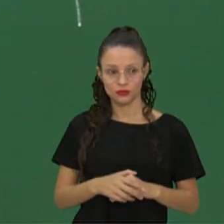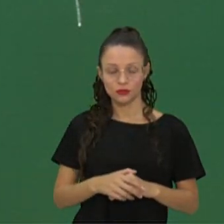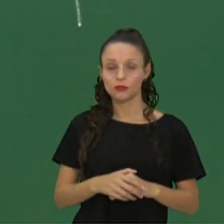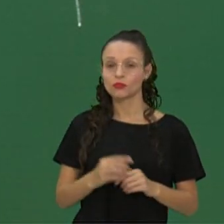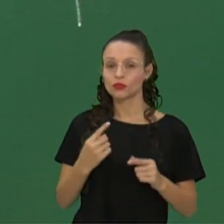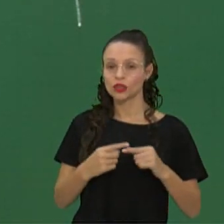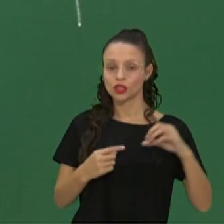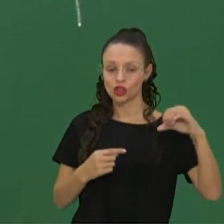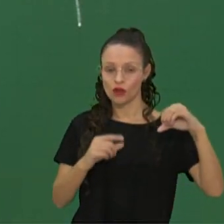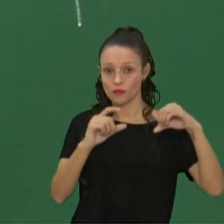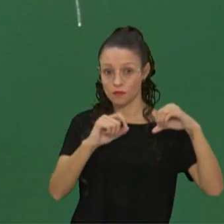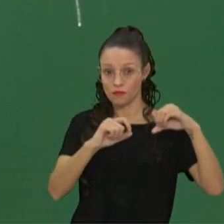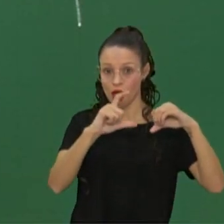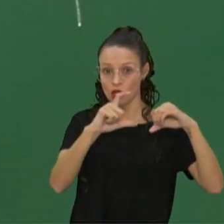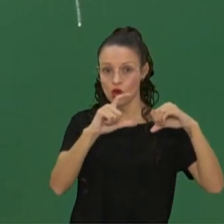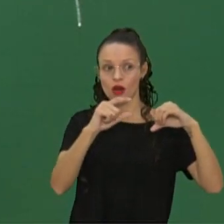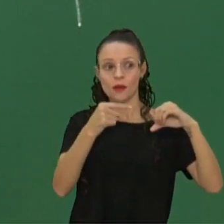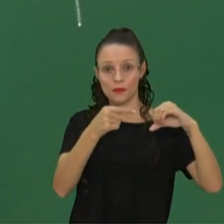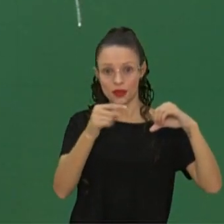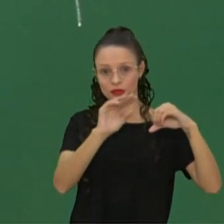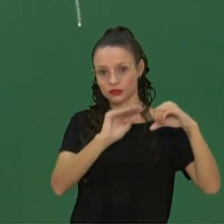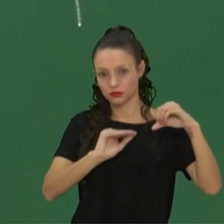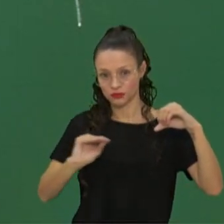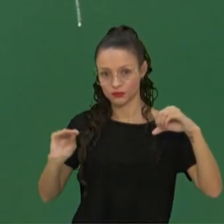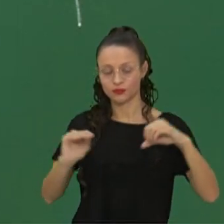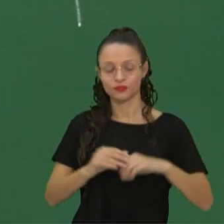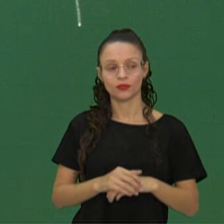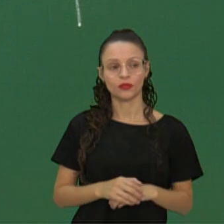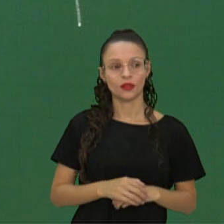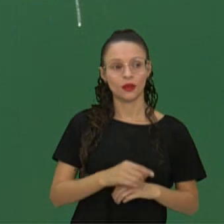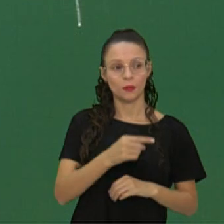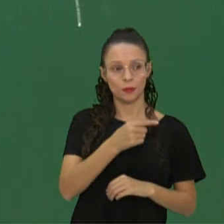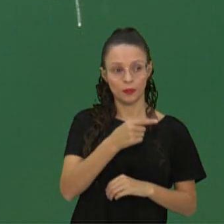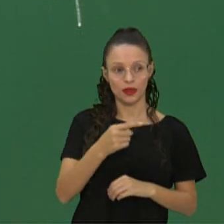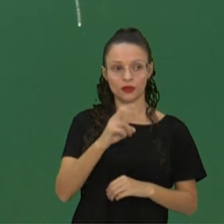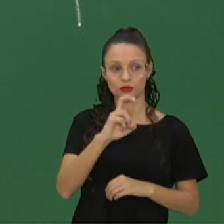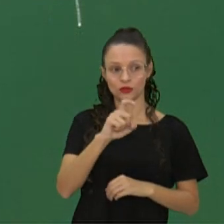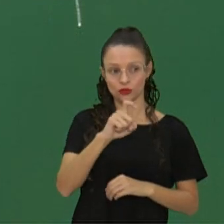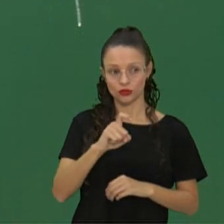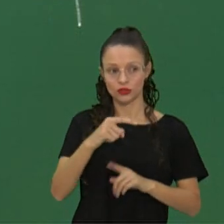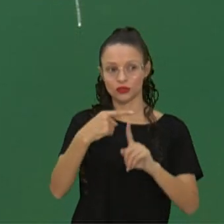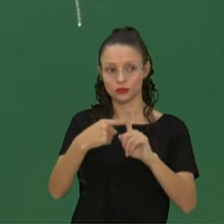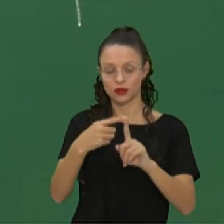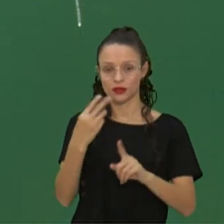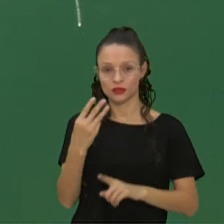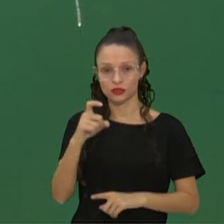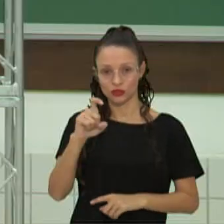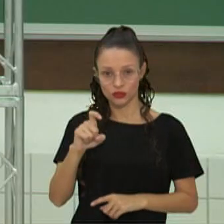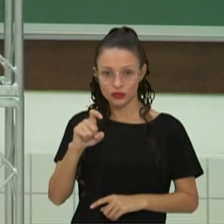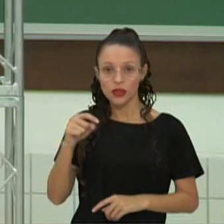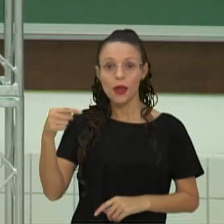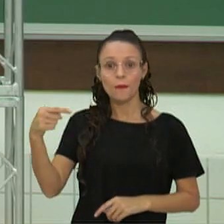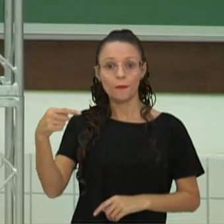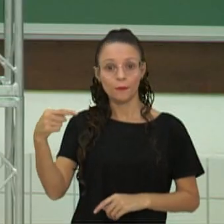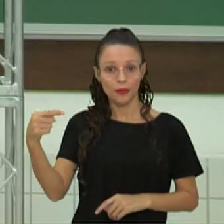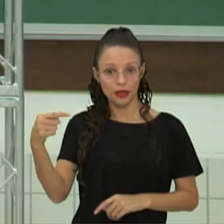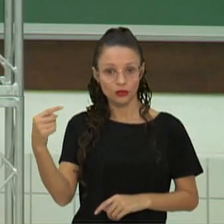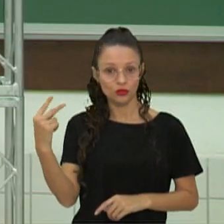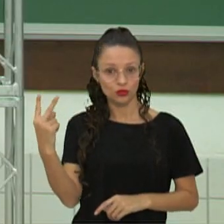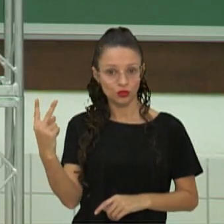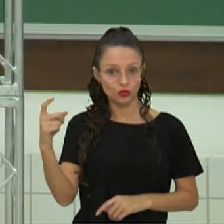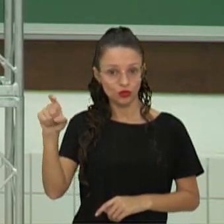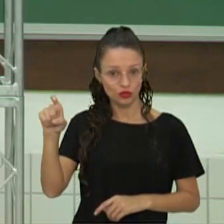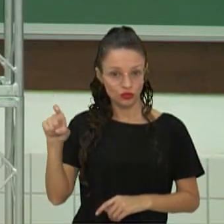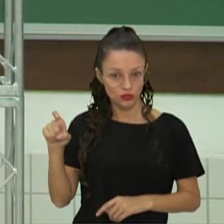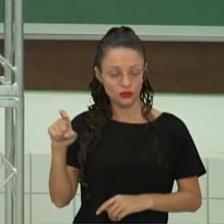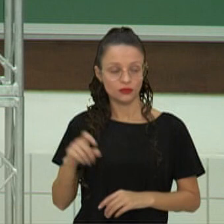9. Tá? Aí, menos 5x mais 3x vai dar o quê? Menos 2x. Subtrai e pega o